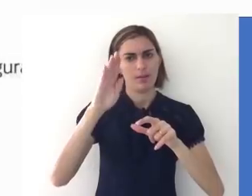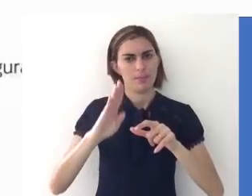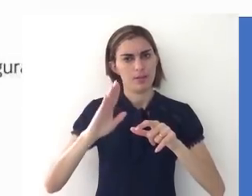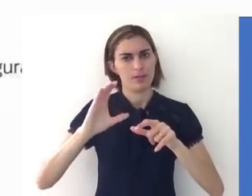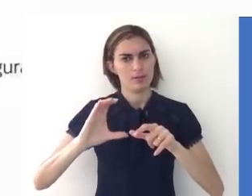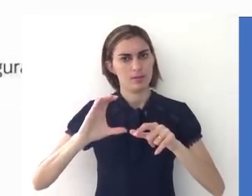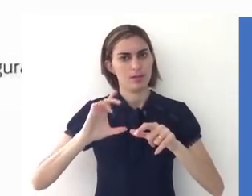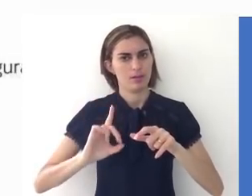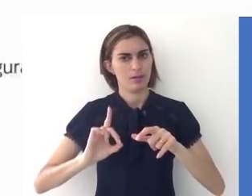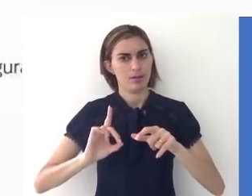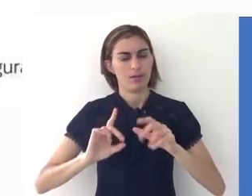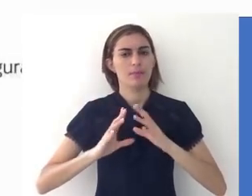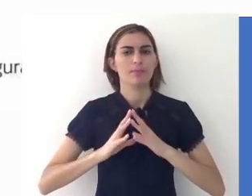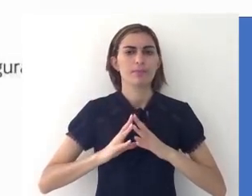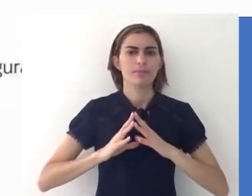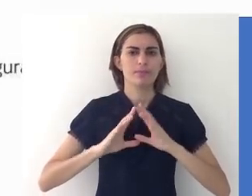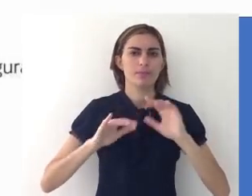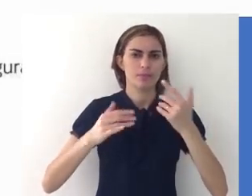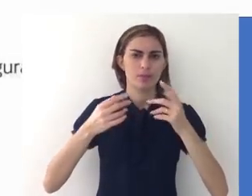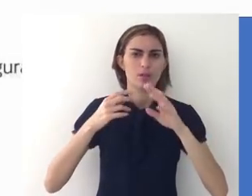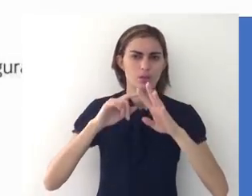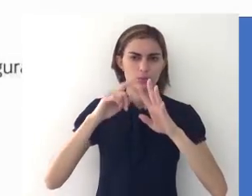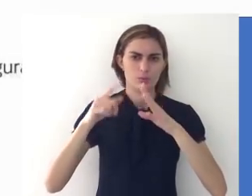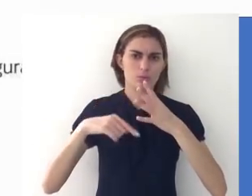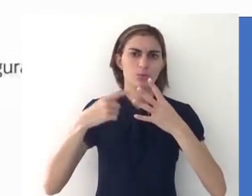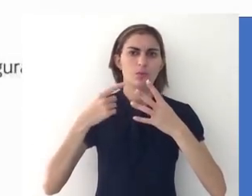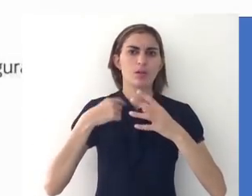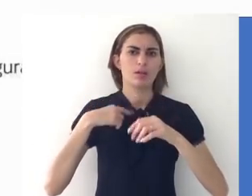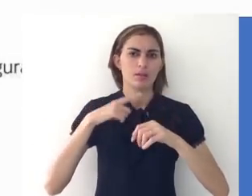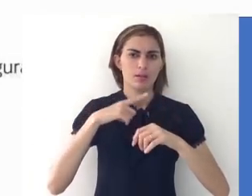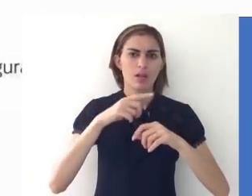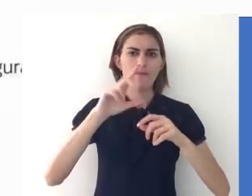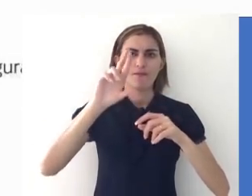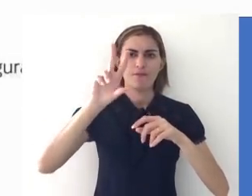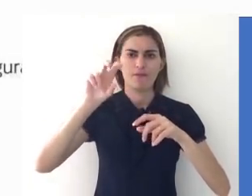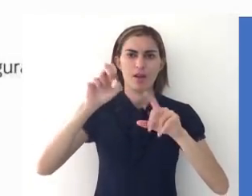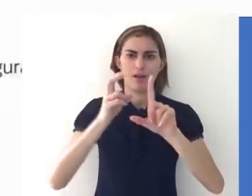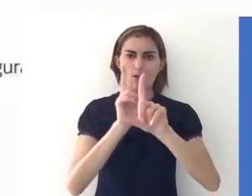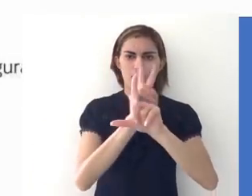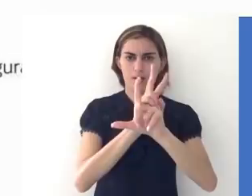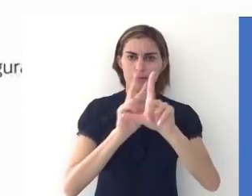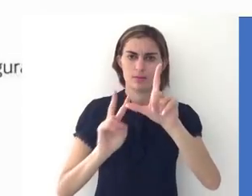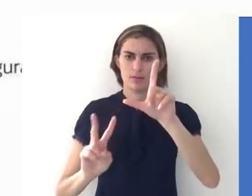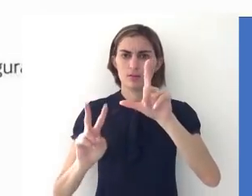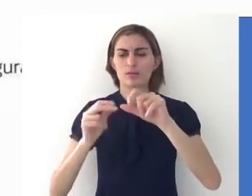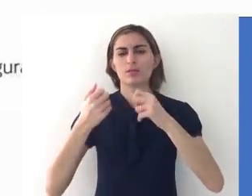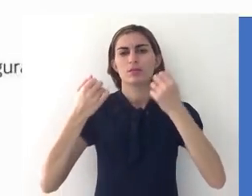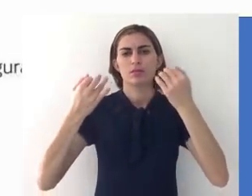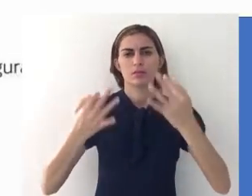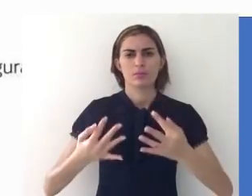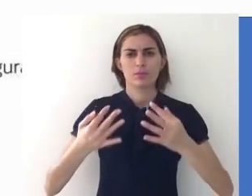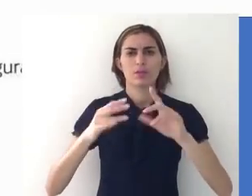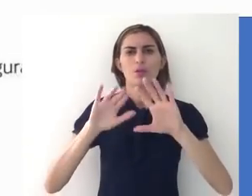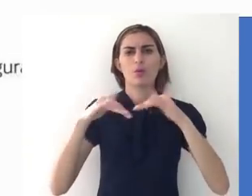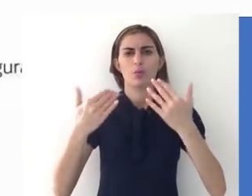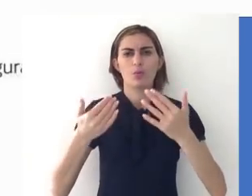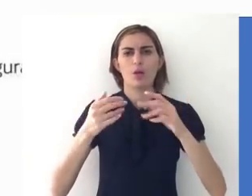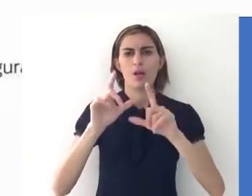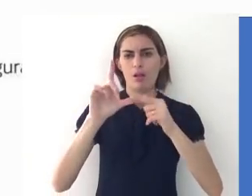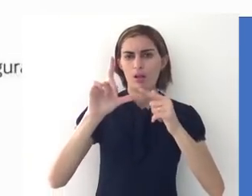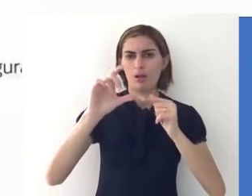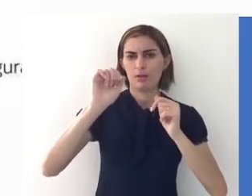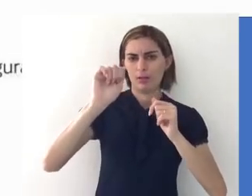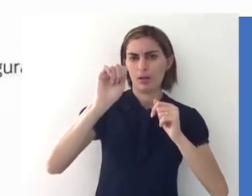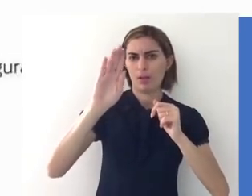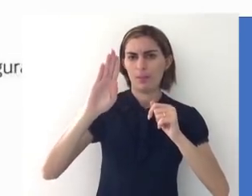aí um exemplo de um polígono ABCD. E esses quadriláteros vão ter vértices, que a gente vai determinar